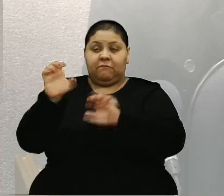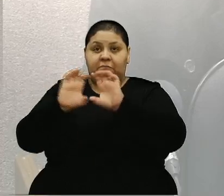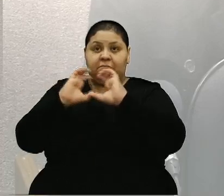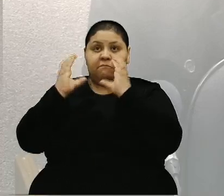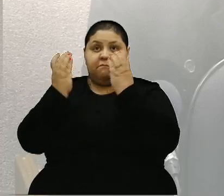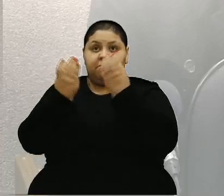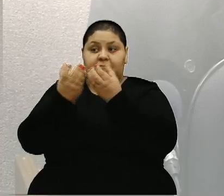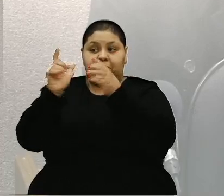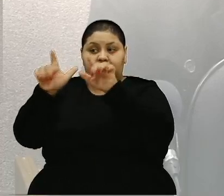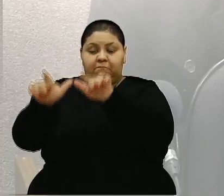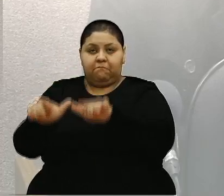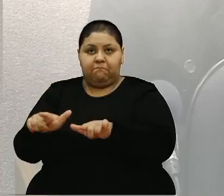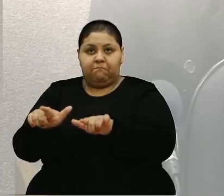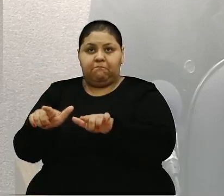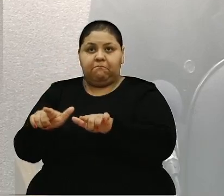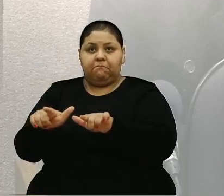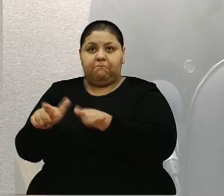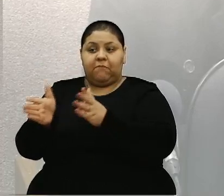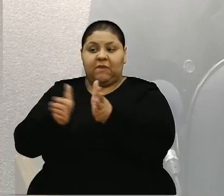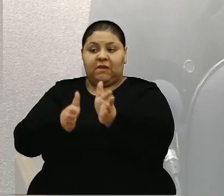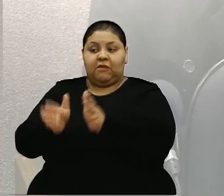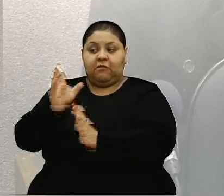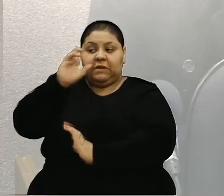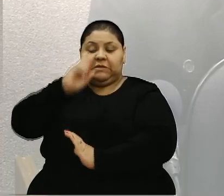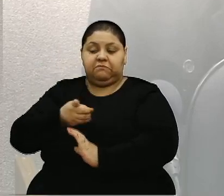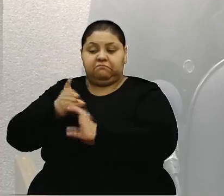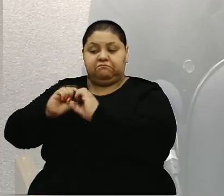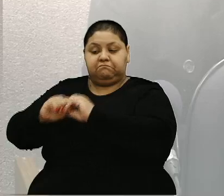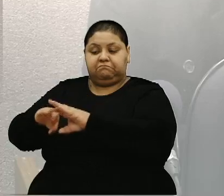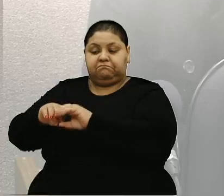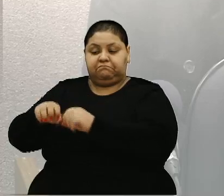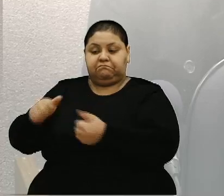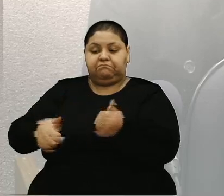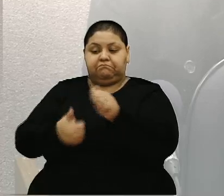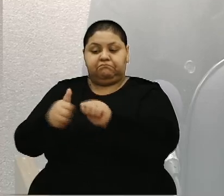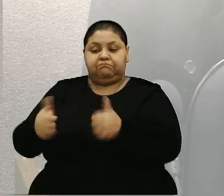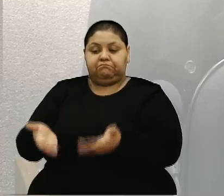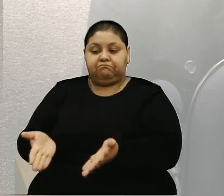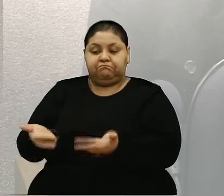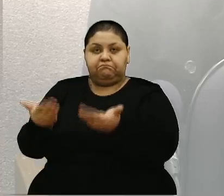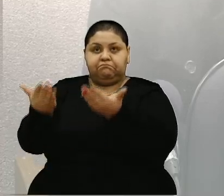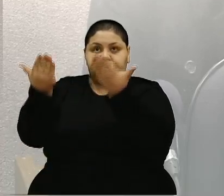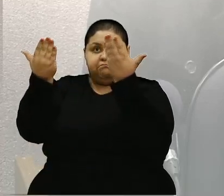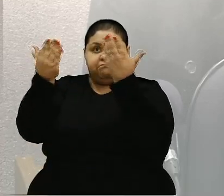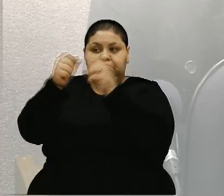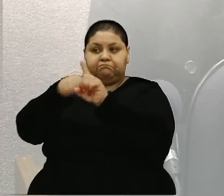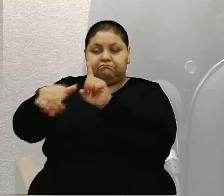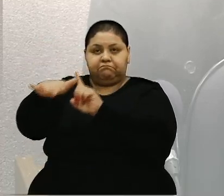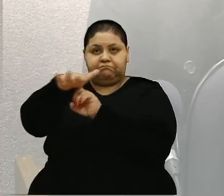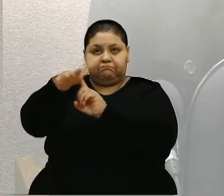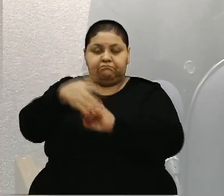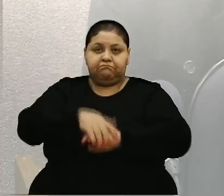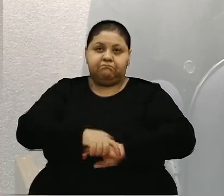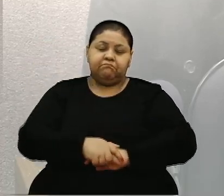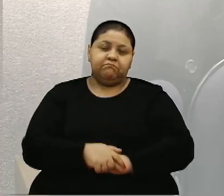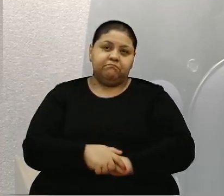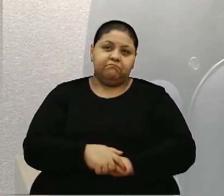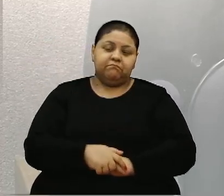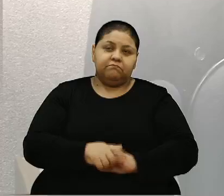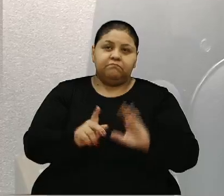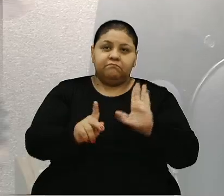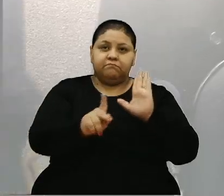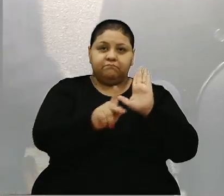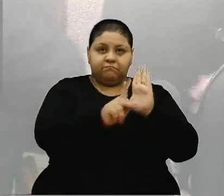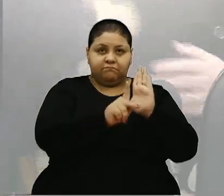local, proporcionando acesso direto à educação de qualidade e fomentando o desenvolvimento social. O projeto está